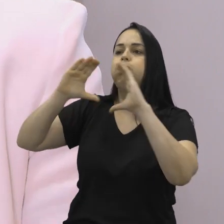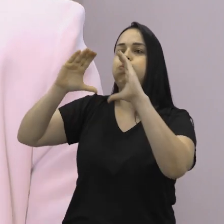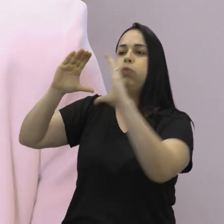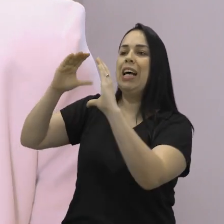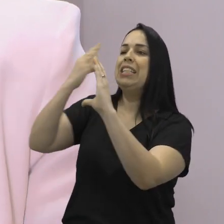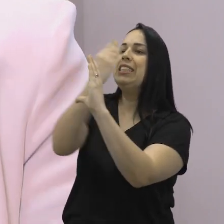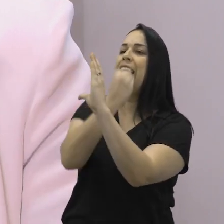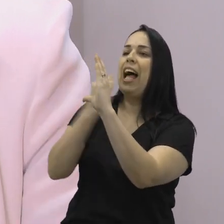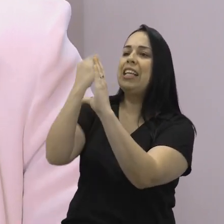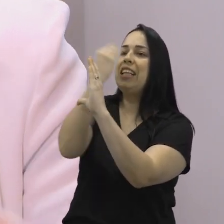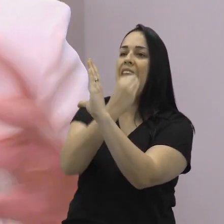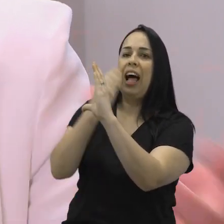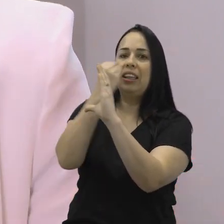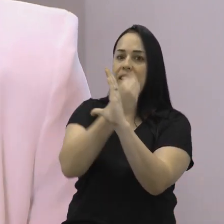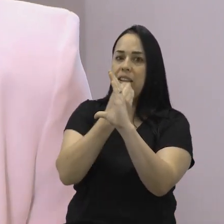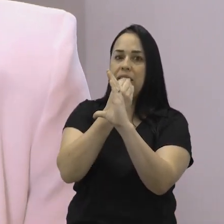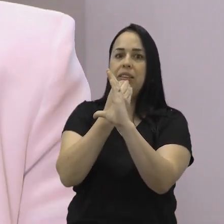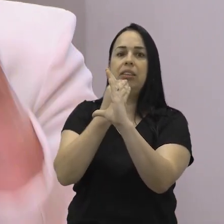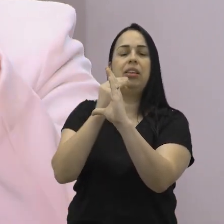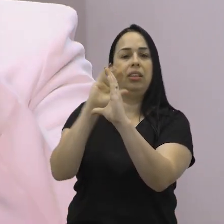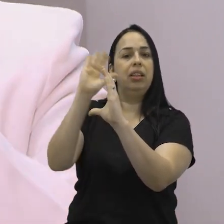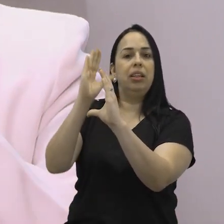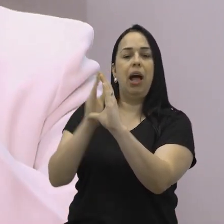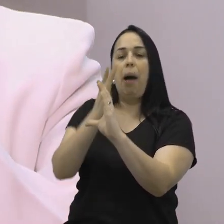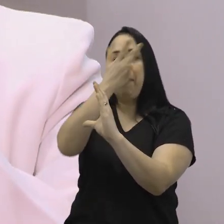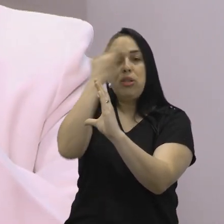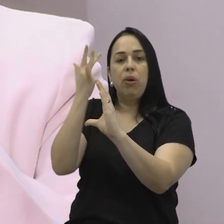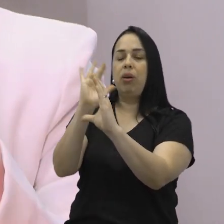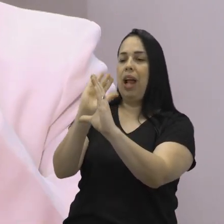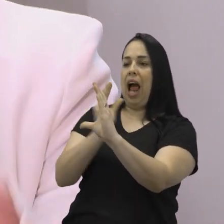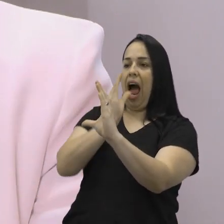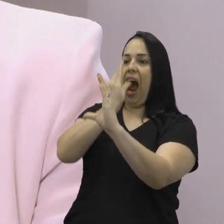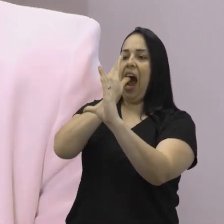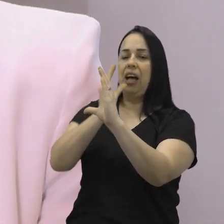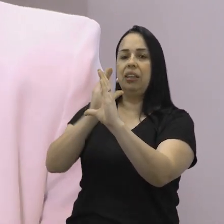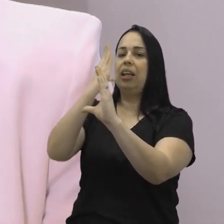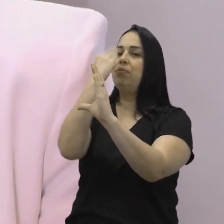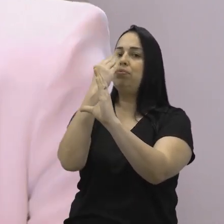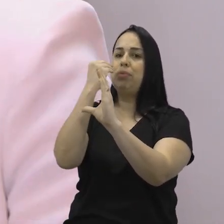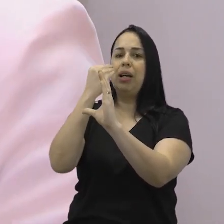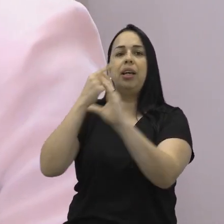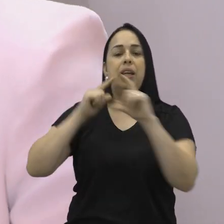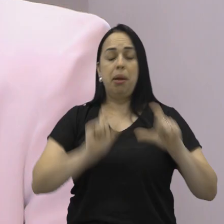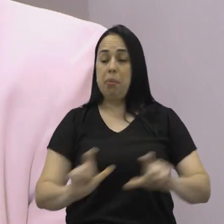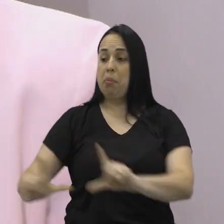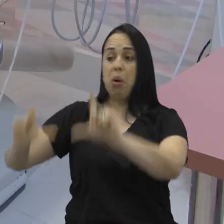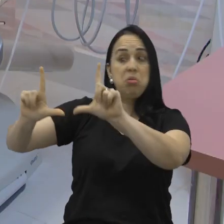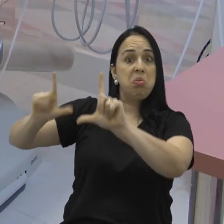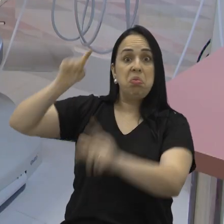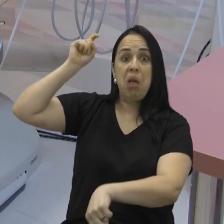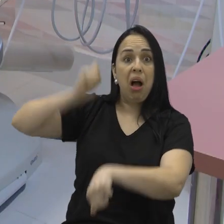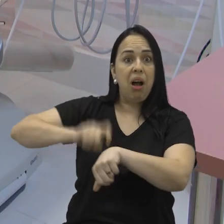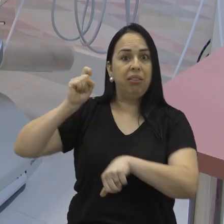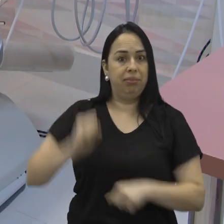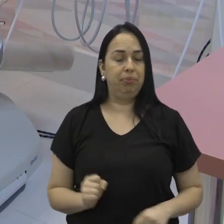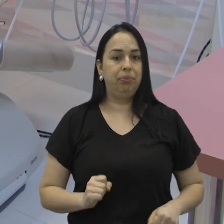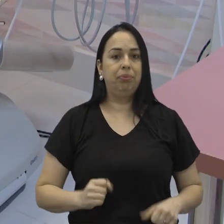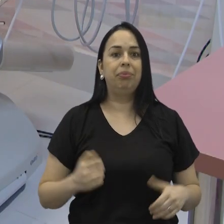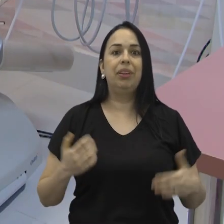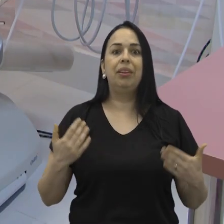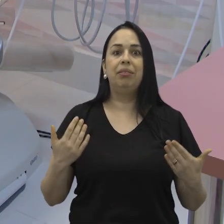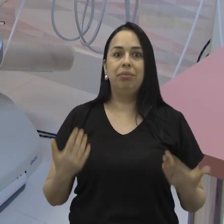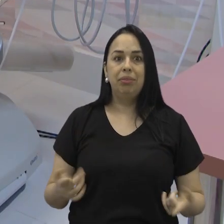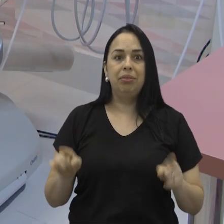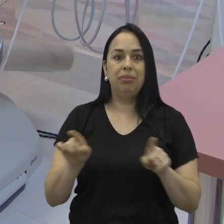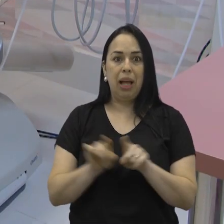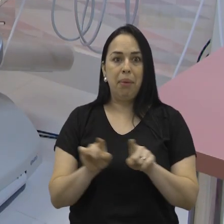sensor único então não tem nada que é descartado a gente coloca na boca do paciente imediatamente o raio x já sai na tela na clínica até a